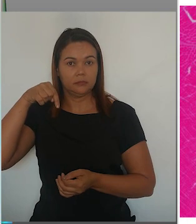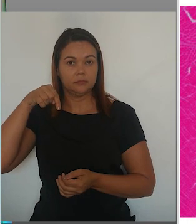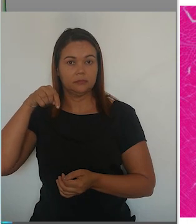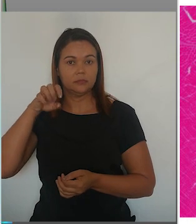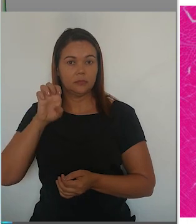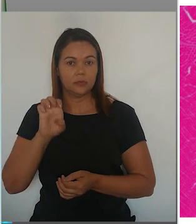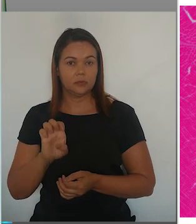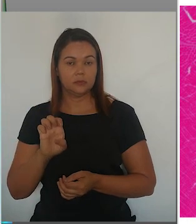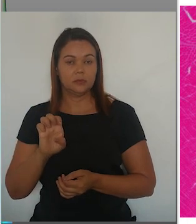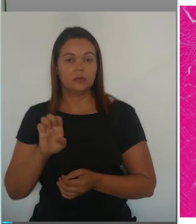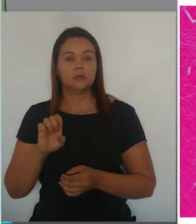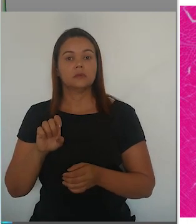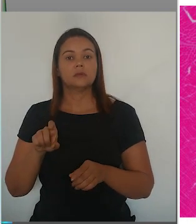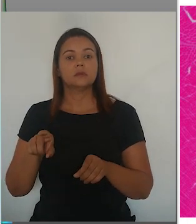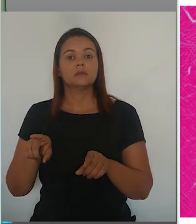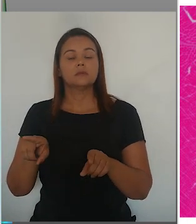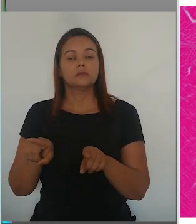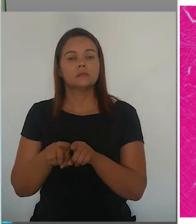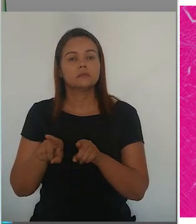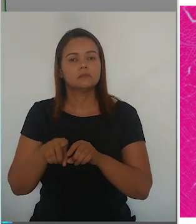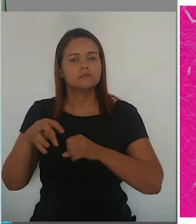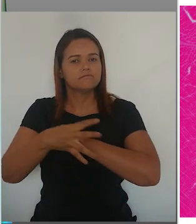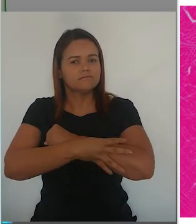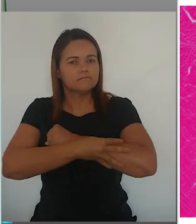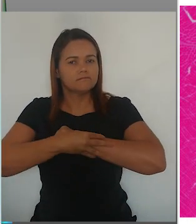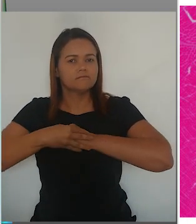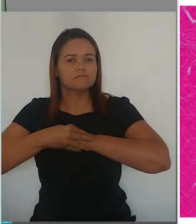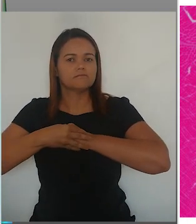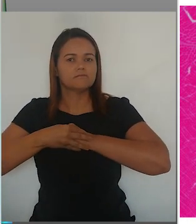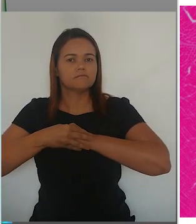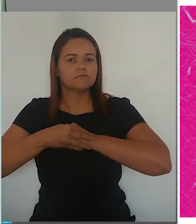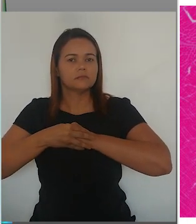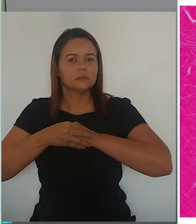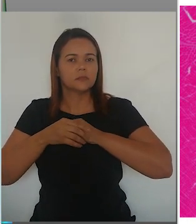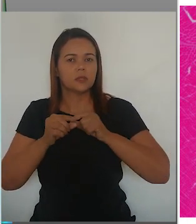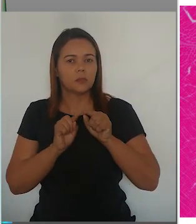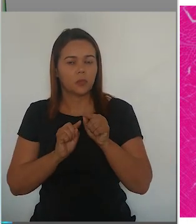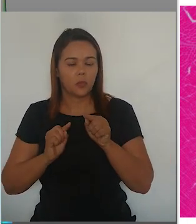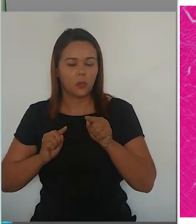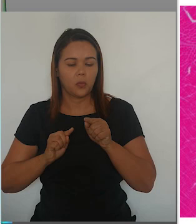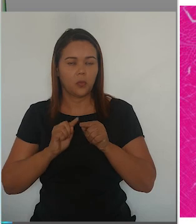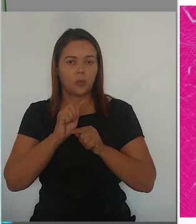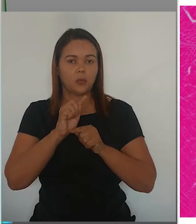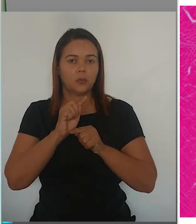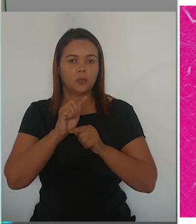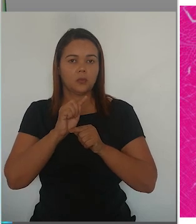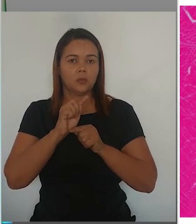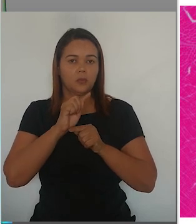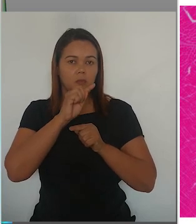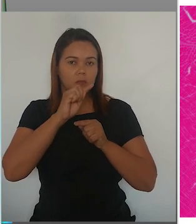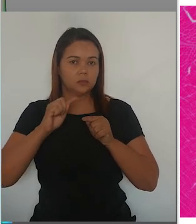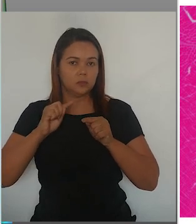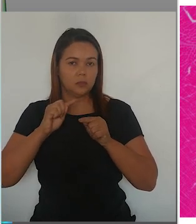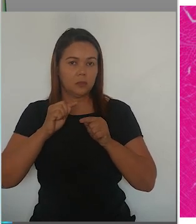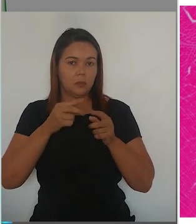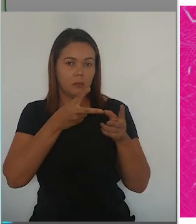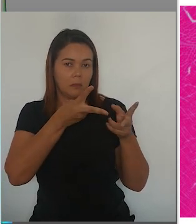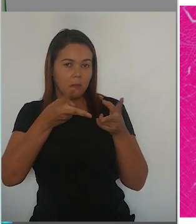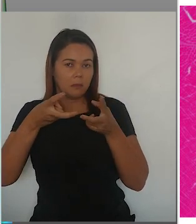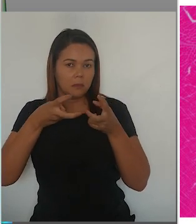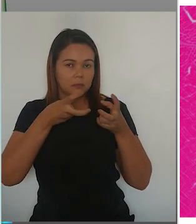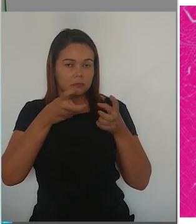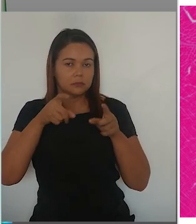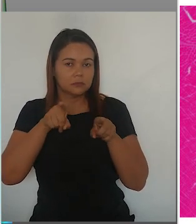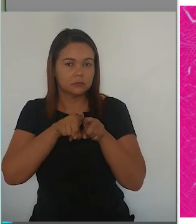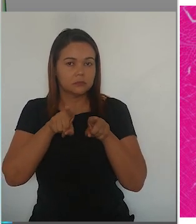esquerda demonstra as fibras musculares em corte transversal, sendo possível observar que